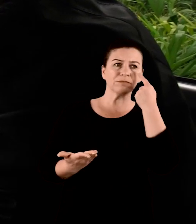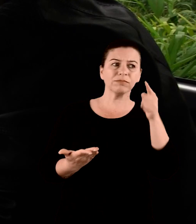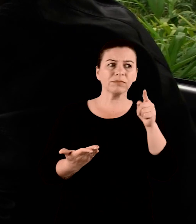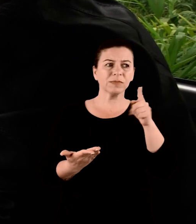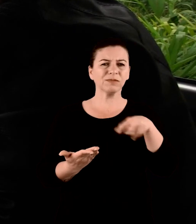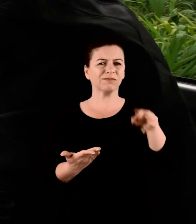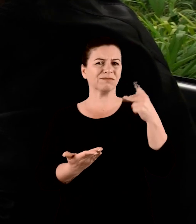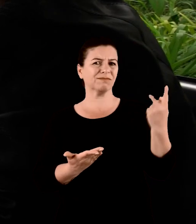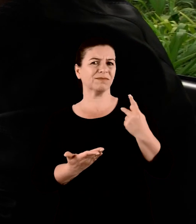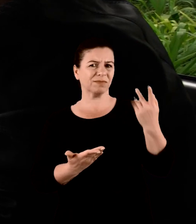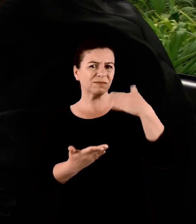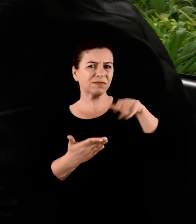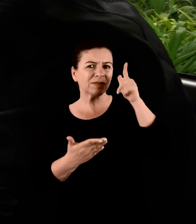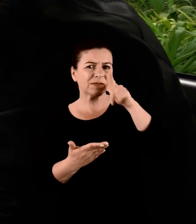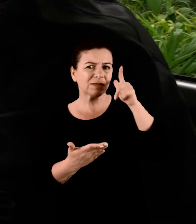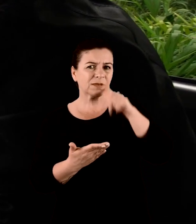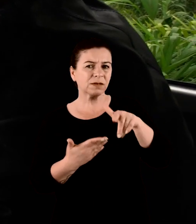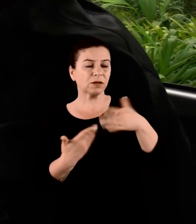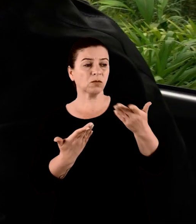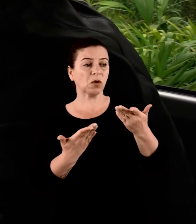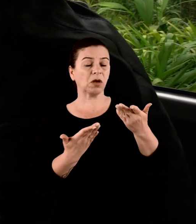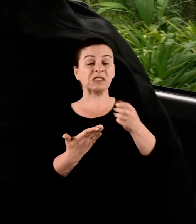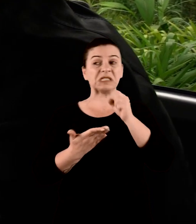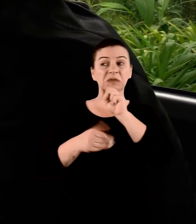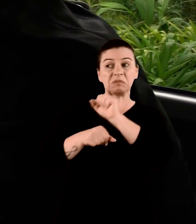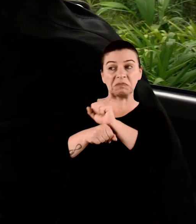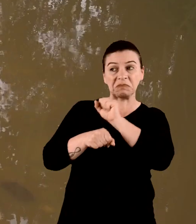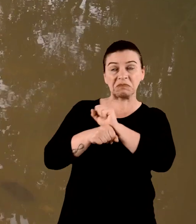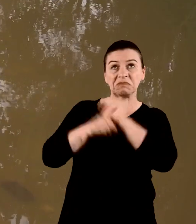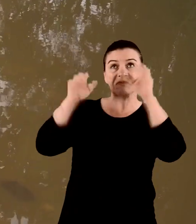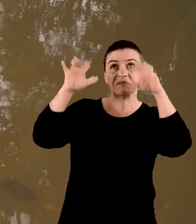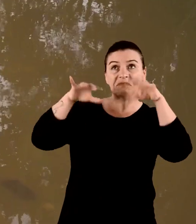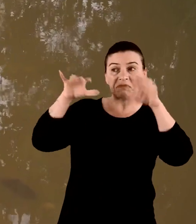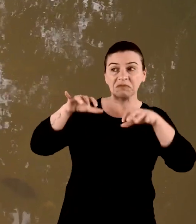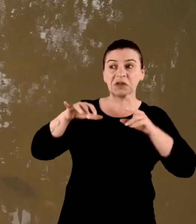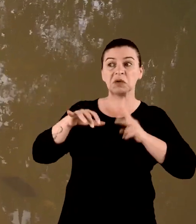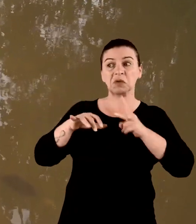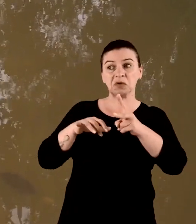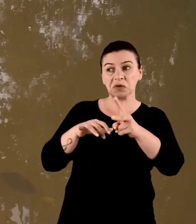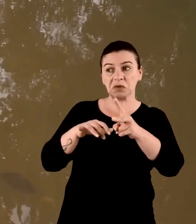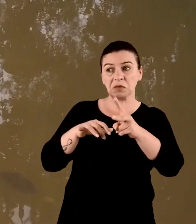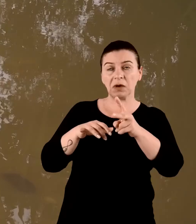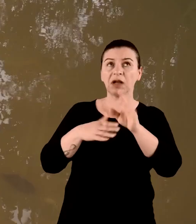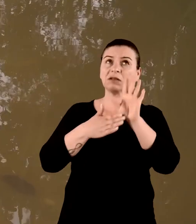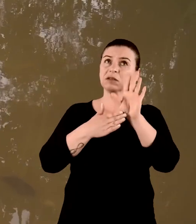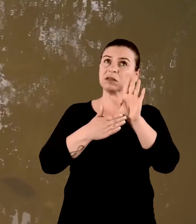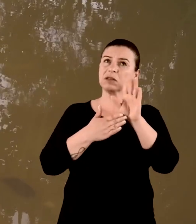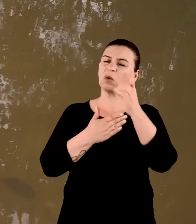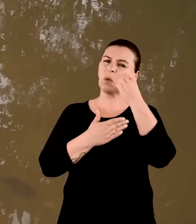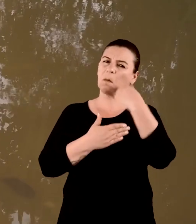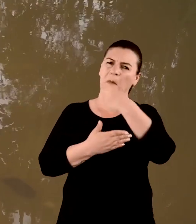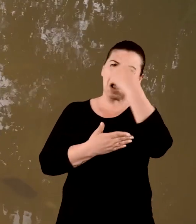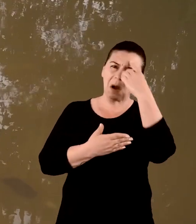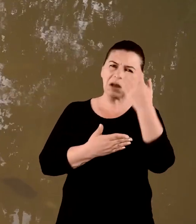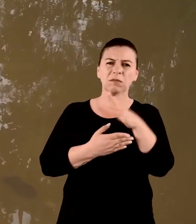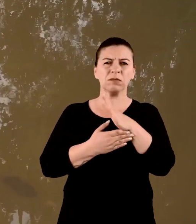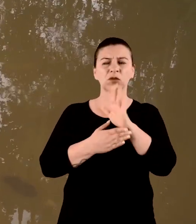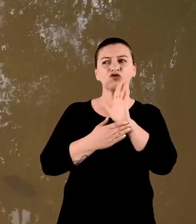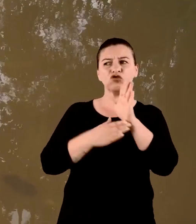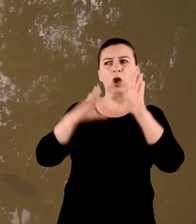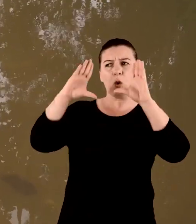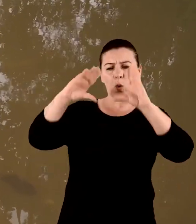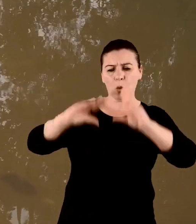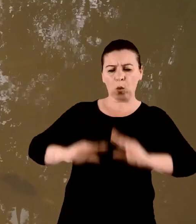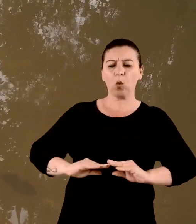né? Mas se parar a chuva e continuar assim o tempo, uma hora e pouquinho, aqui